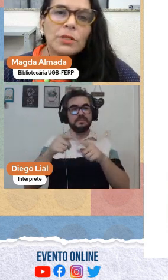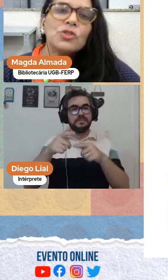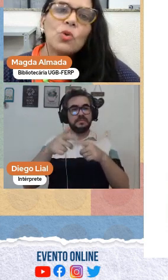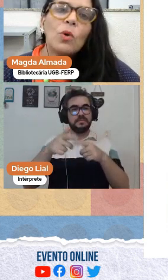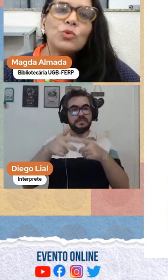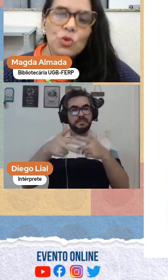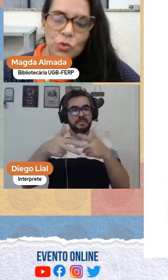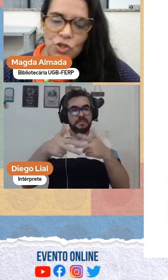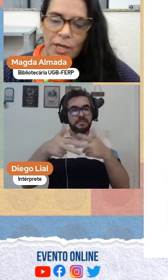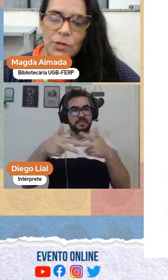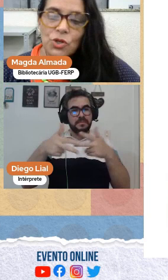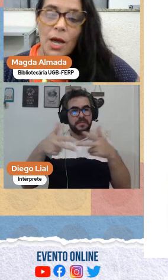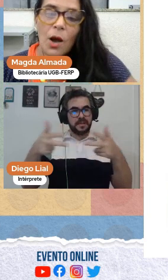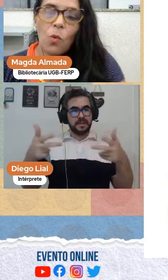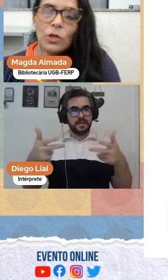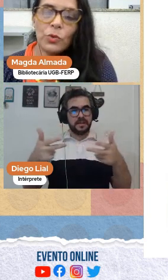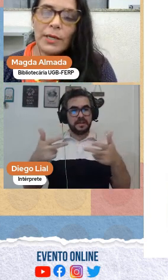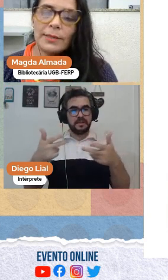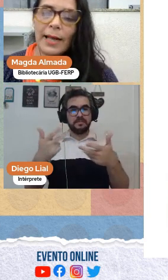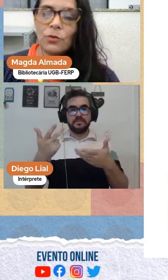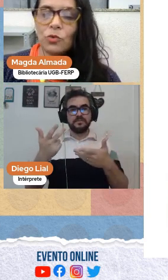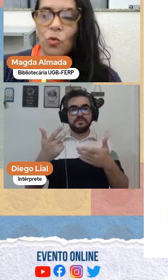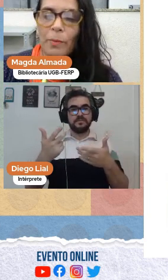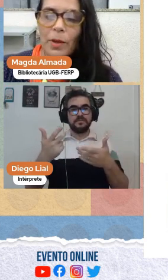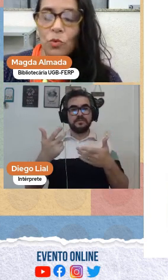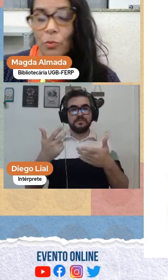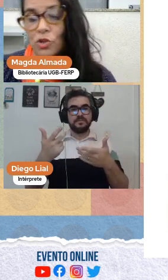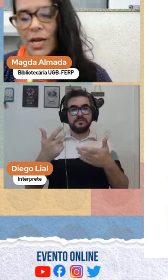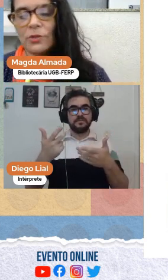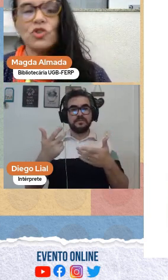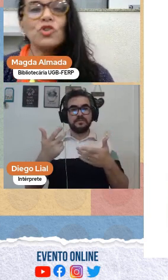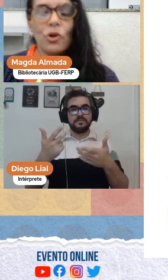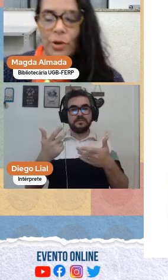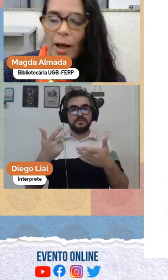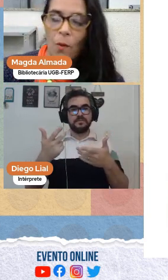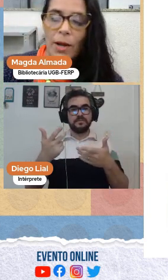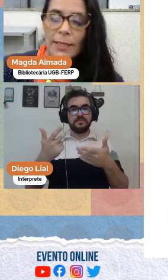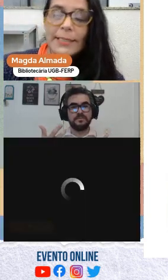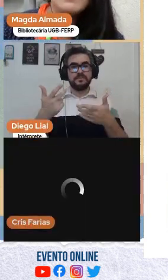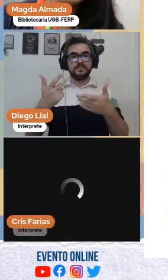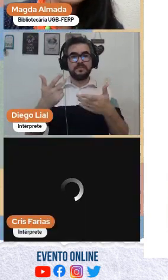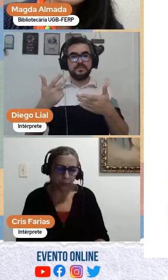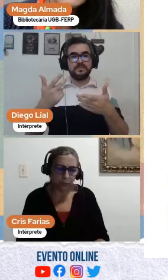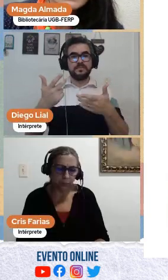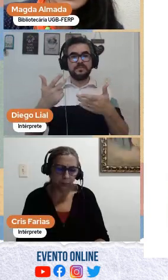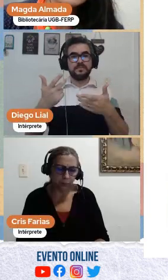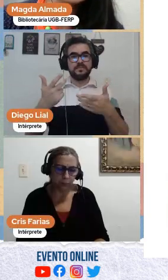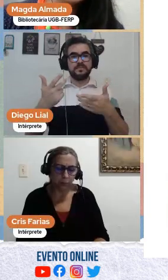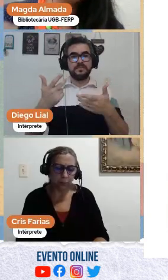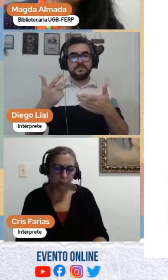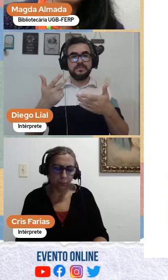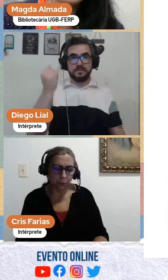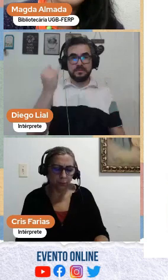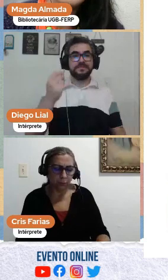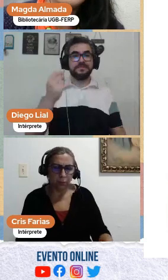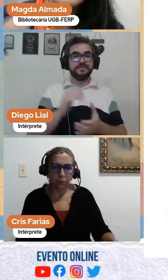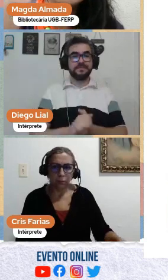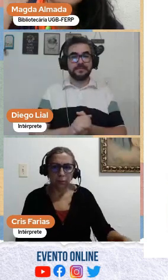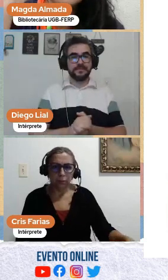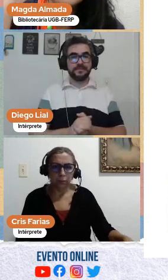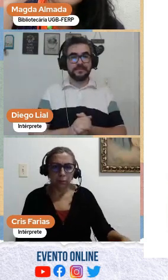tão importante quanto os outros gêneros. Quando ele está no projeto de história oral da memória de Manguinhos, que é